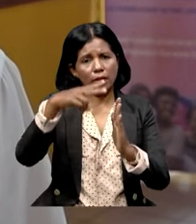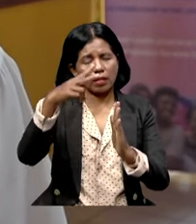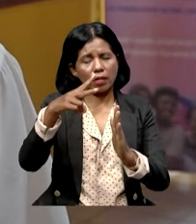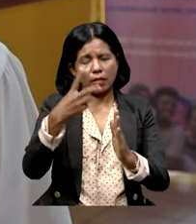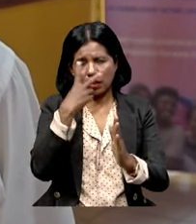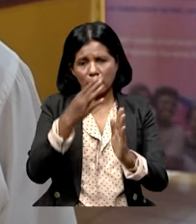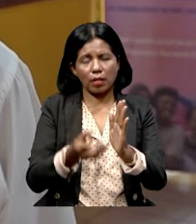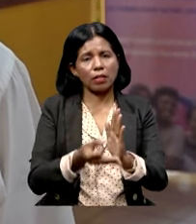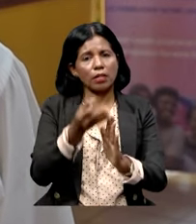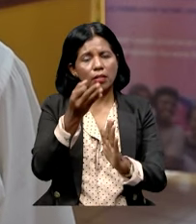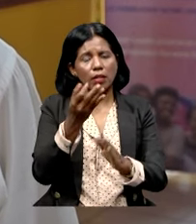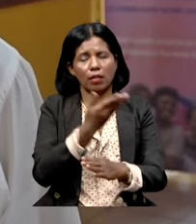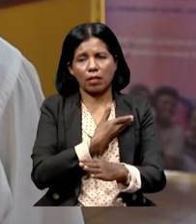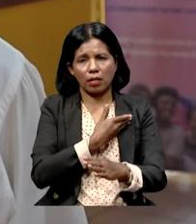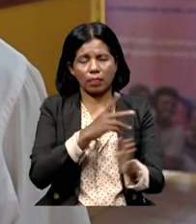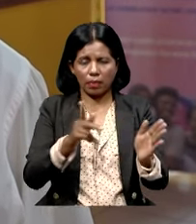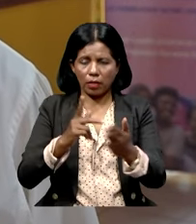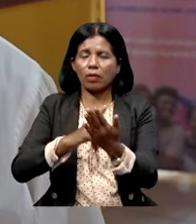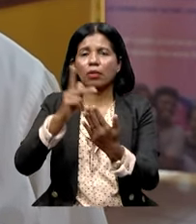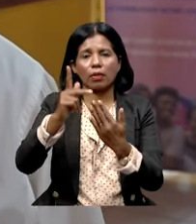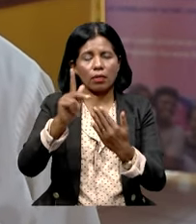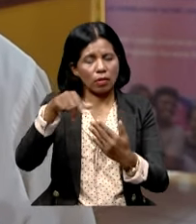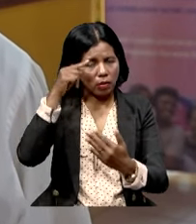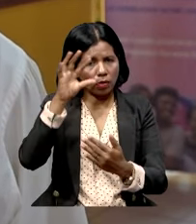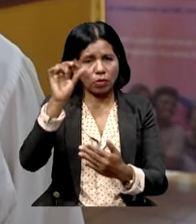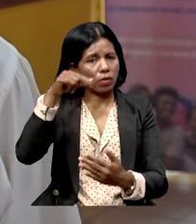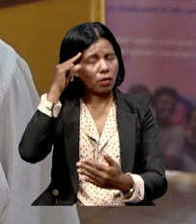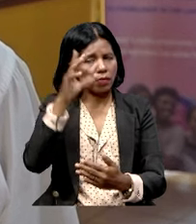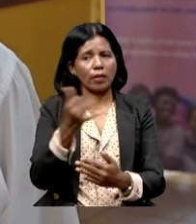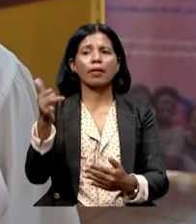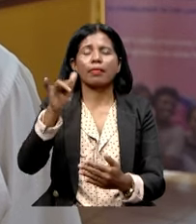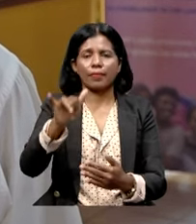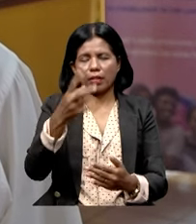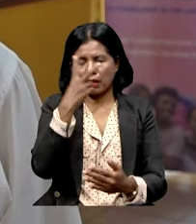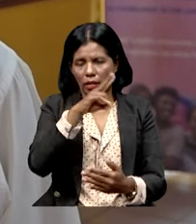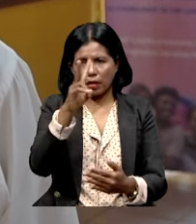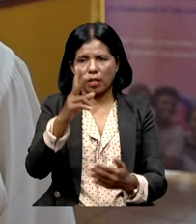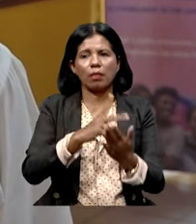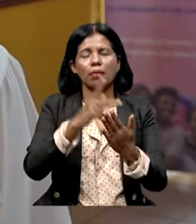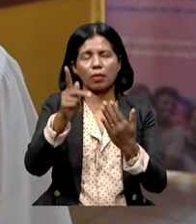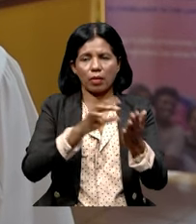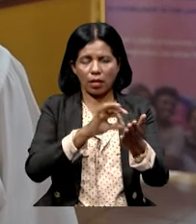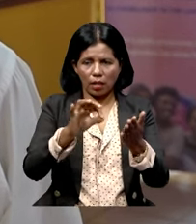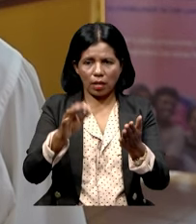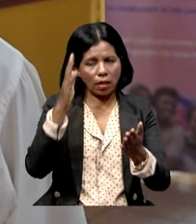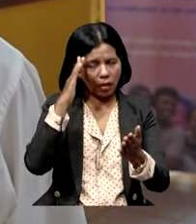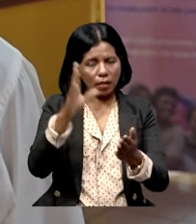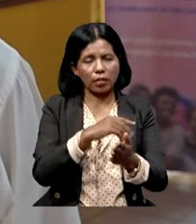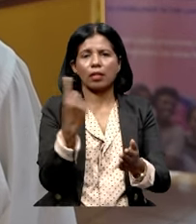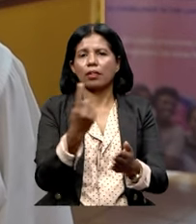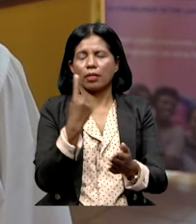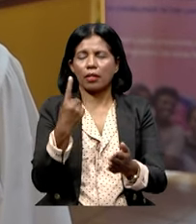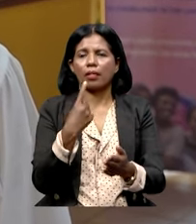está compara o plano, o programa governo, o nono governo constitucional, será a minha programa, a querer que se mantém